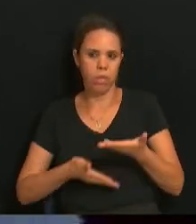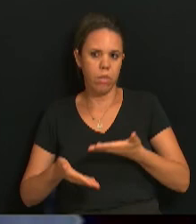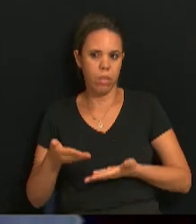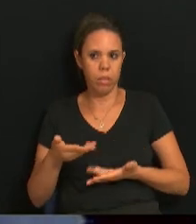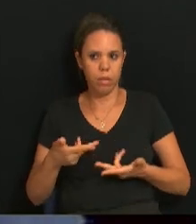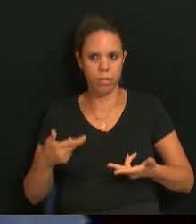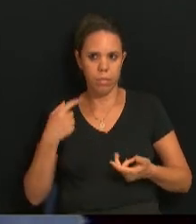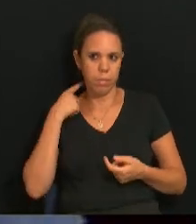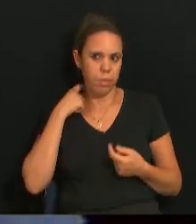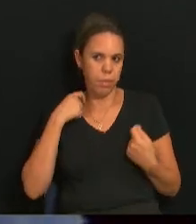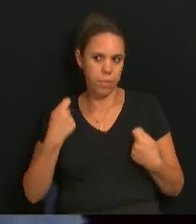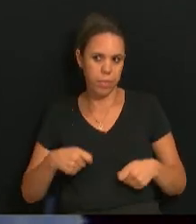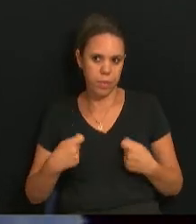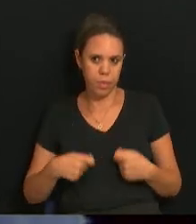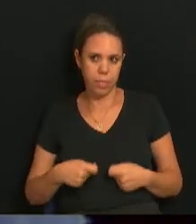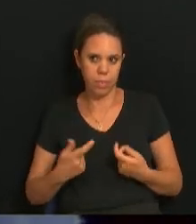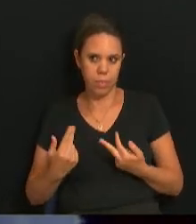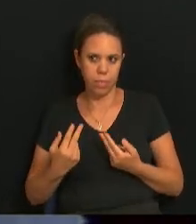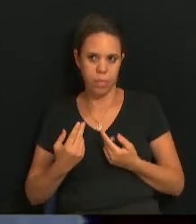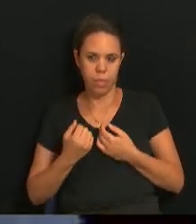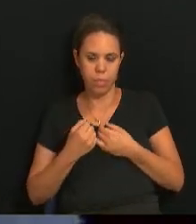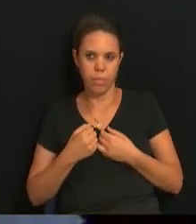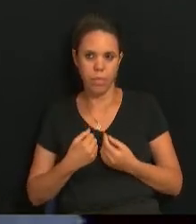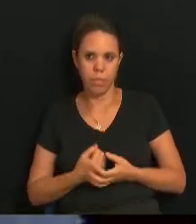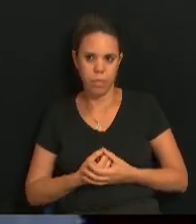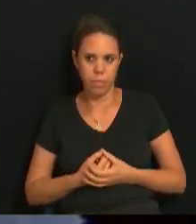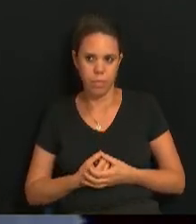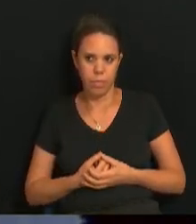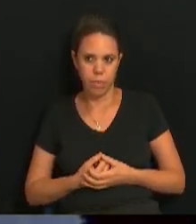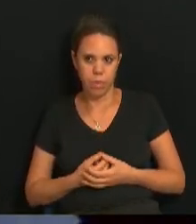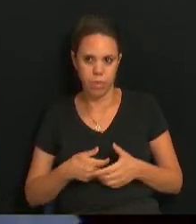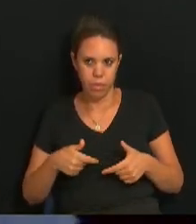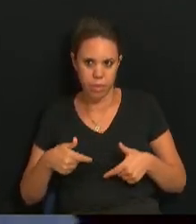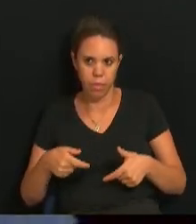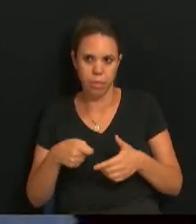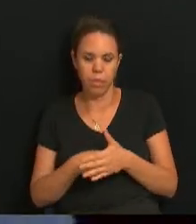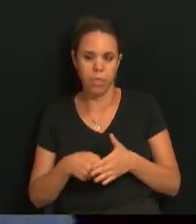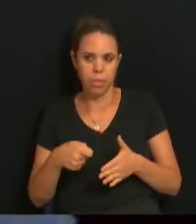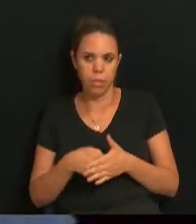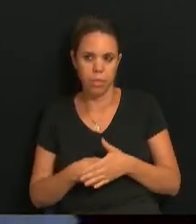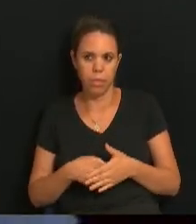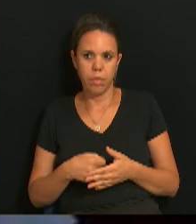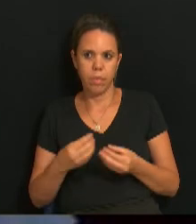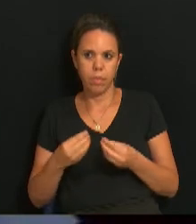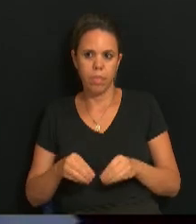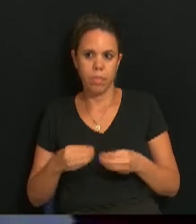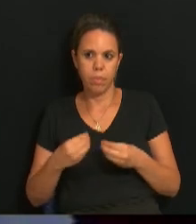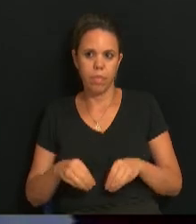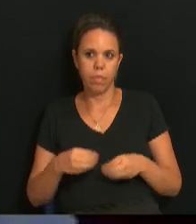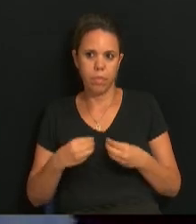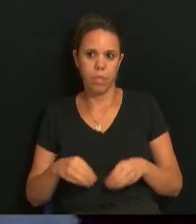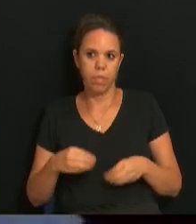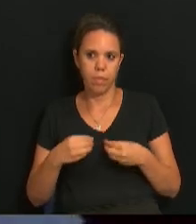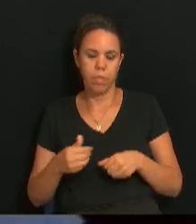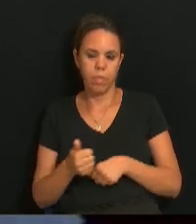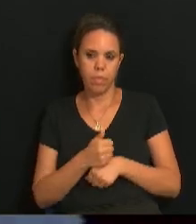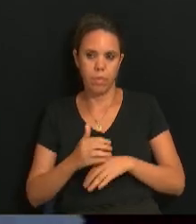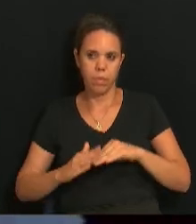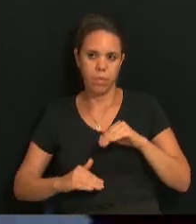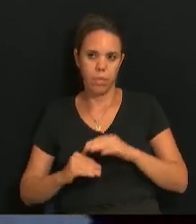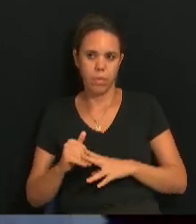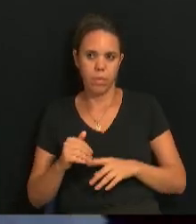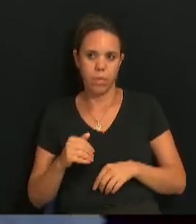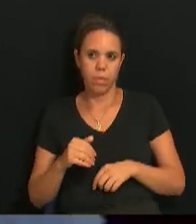porque, na verdade, elas configuram o mesmo cenário de ataque ao serviço público, de ataque